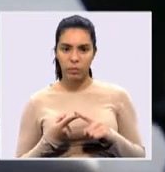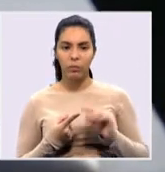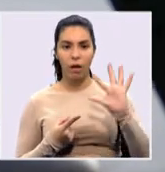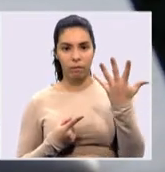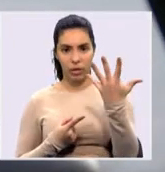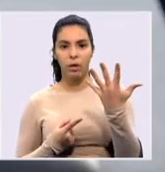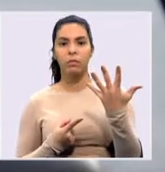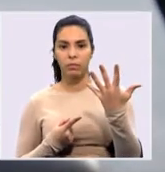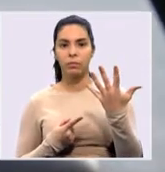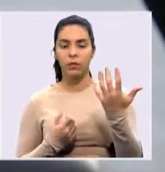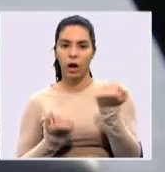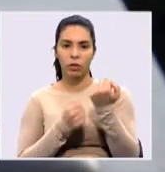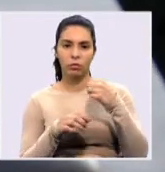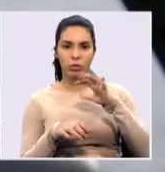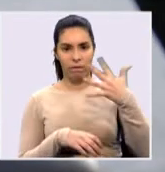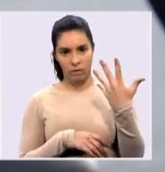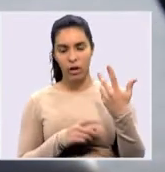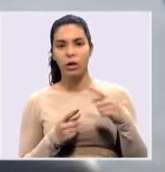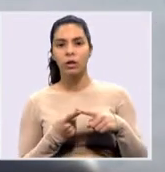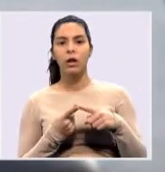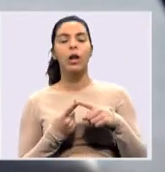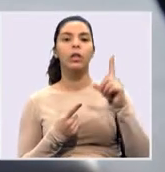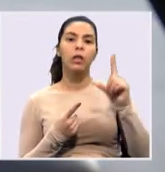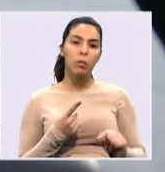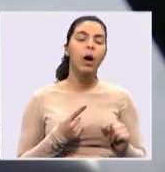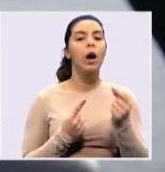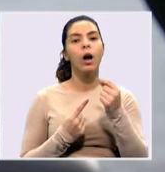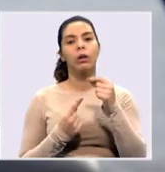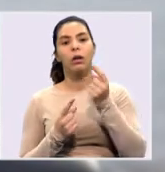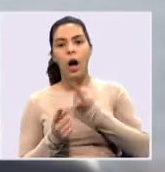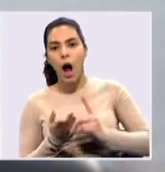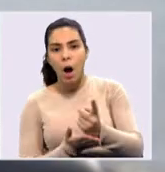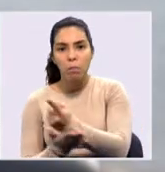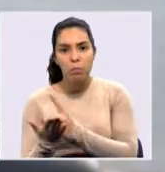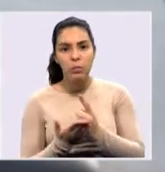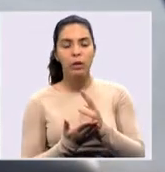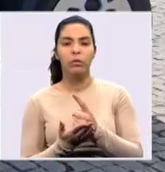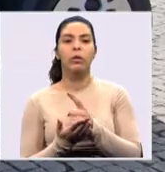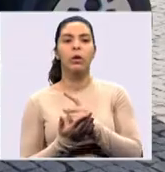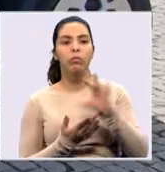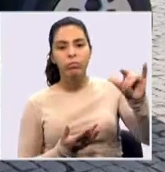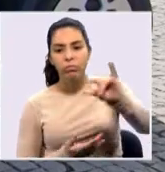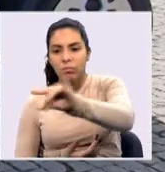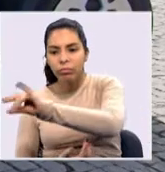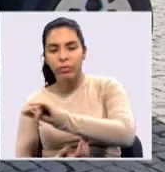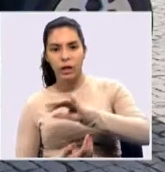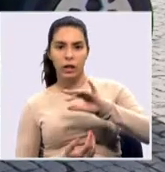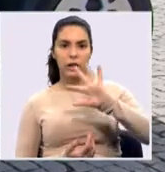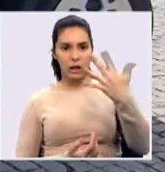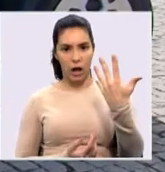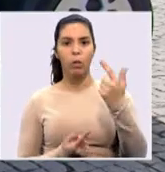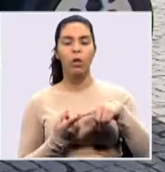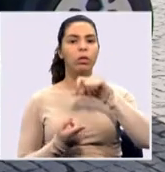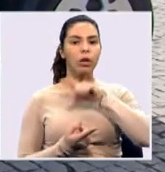de 5 tours, que vai desde 1 hora até 6 horas. Tours que descobrem os